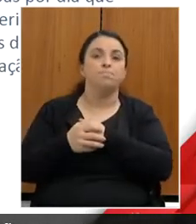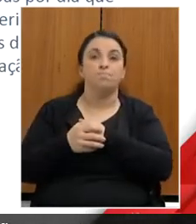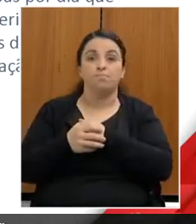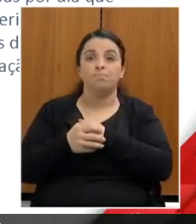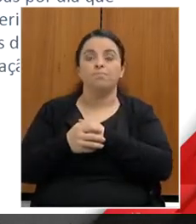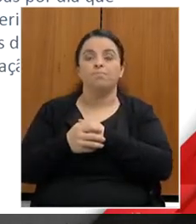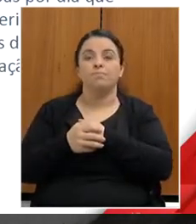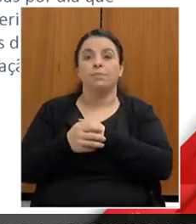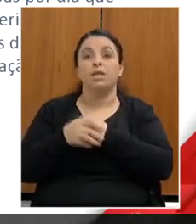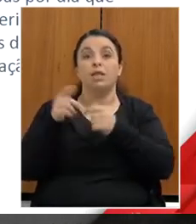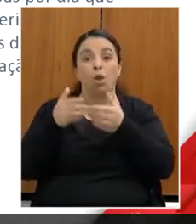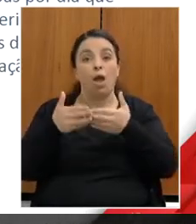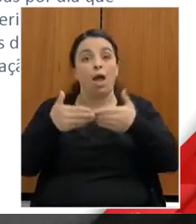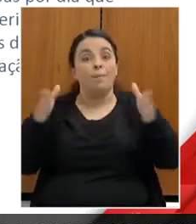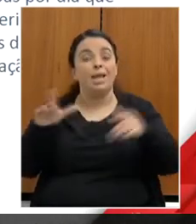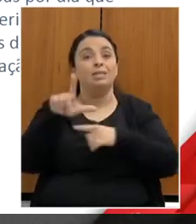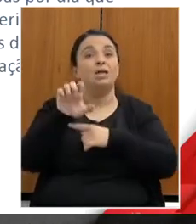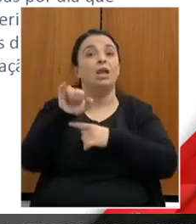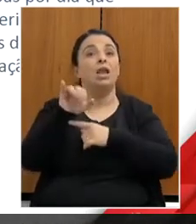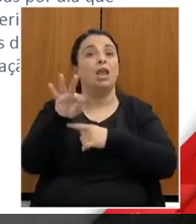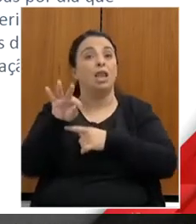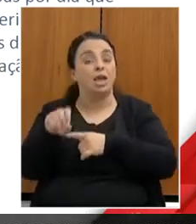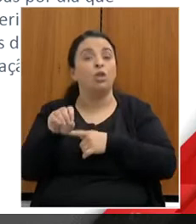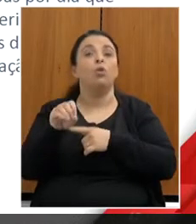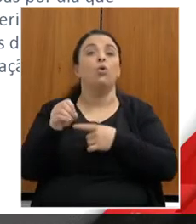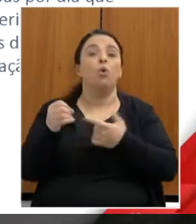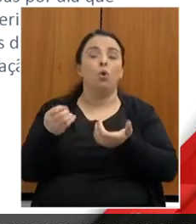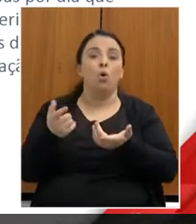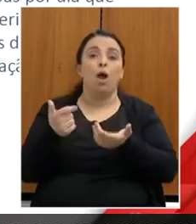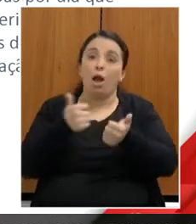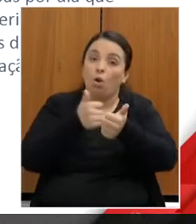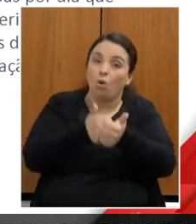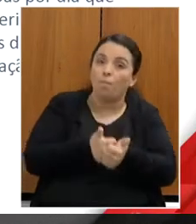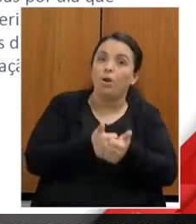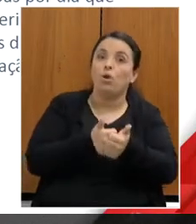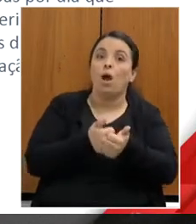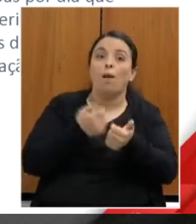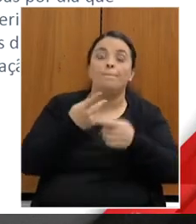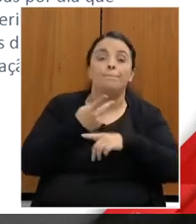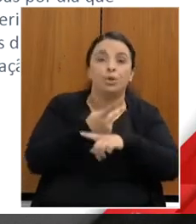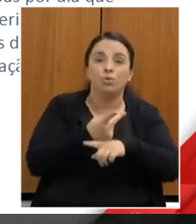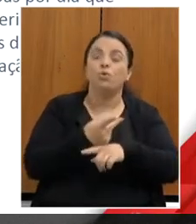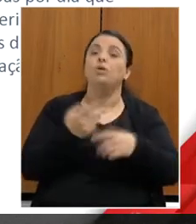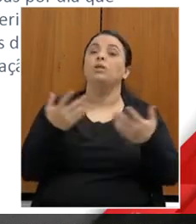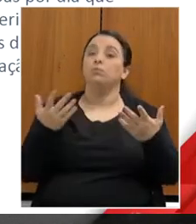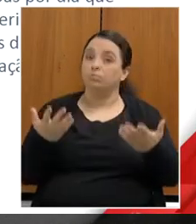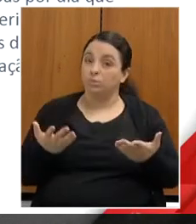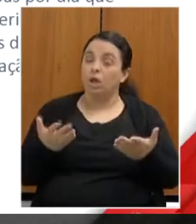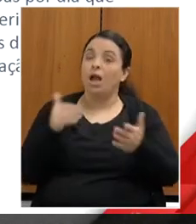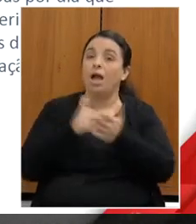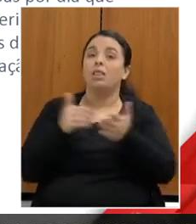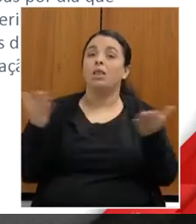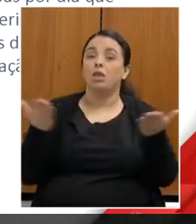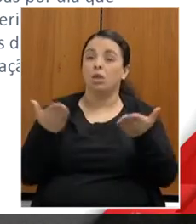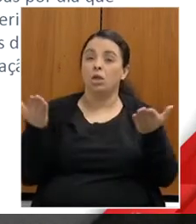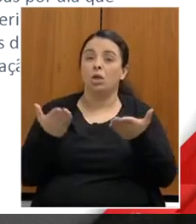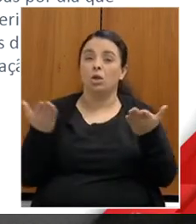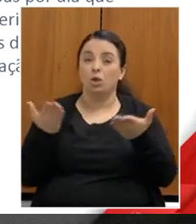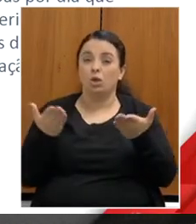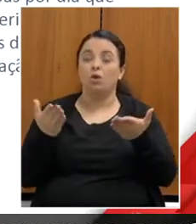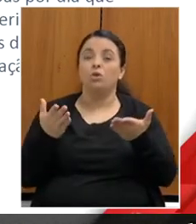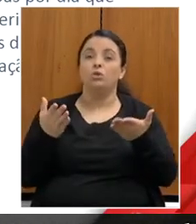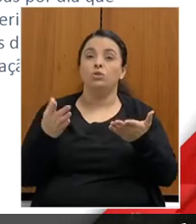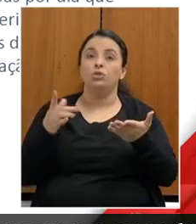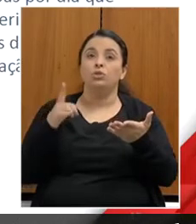Então, a ampliação de leito acompanhou a demanda. Por isso que até hoje, nós estamos em um